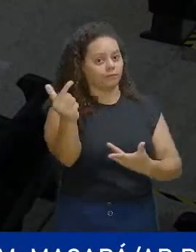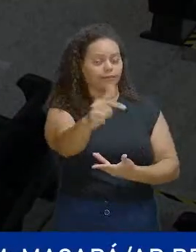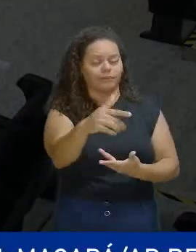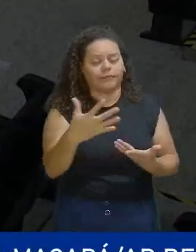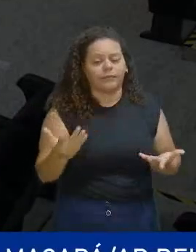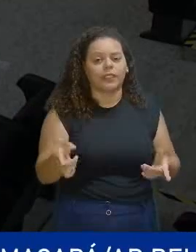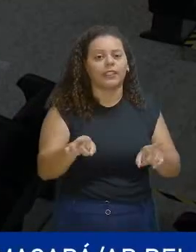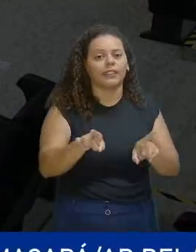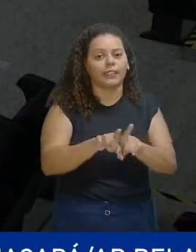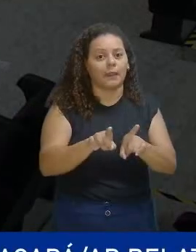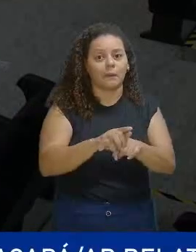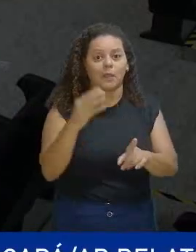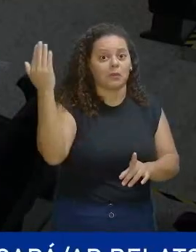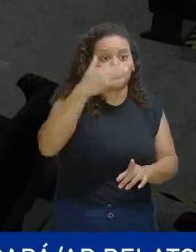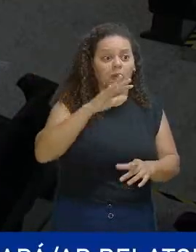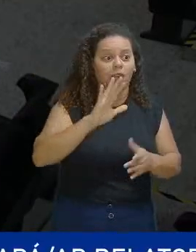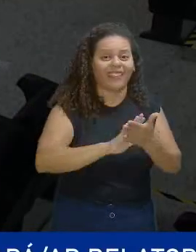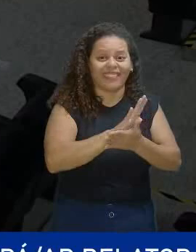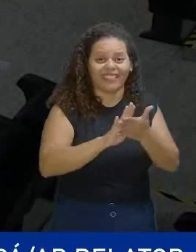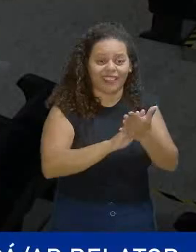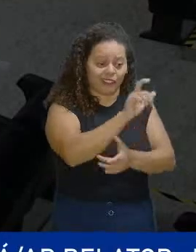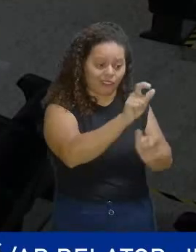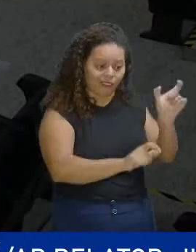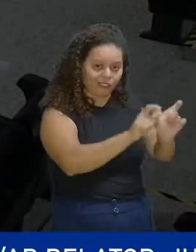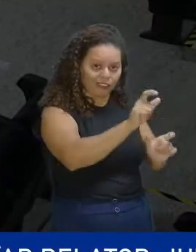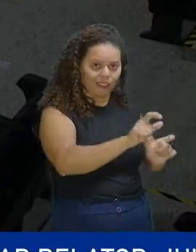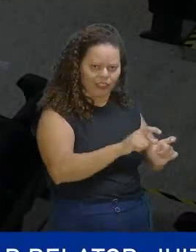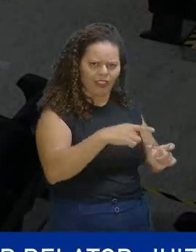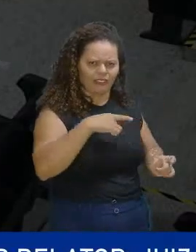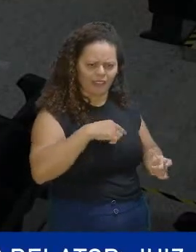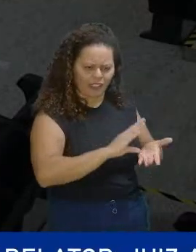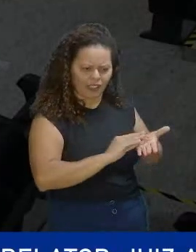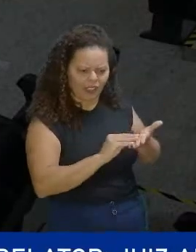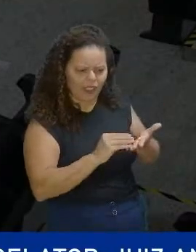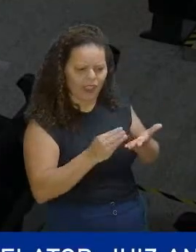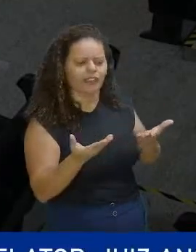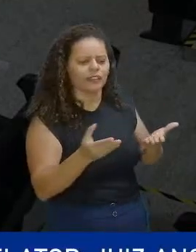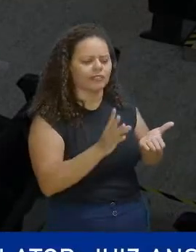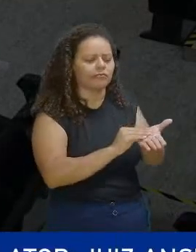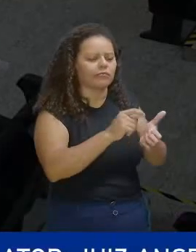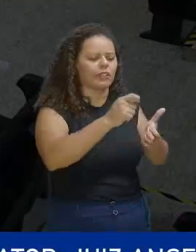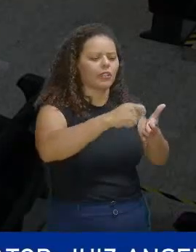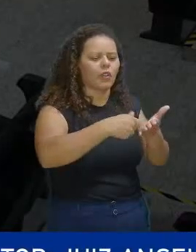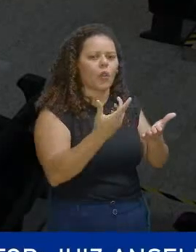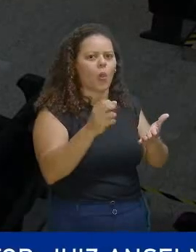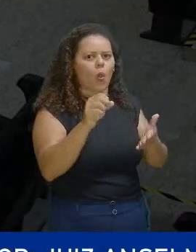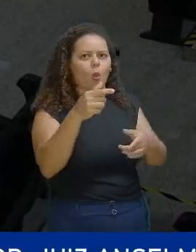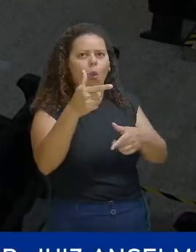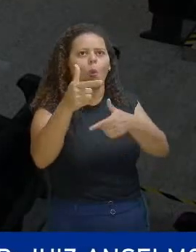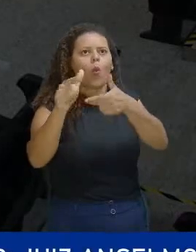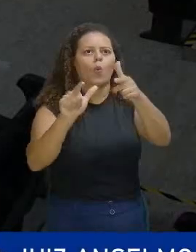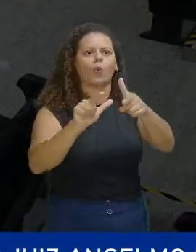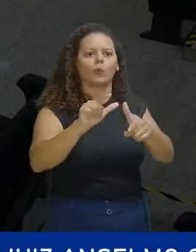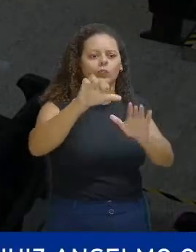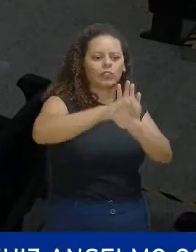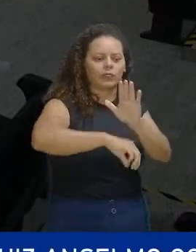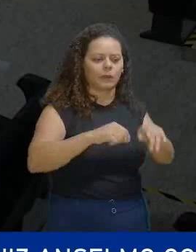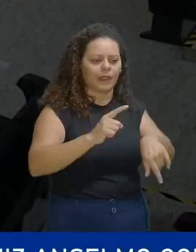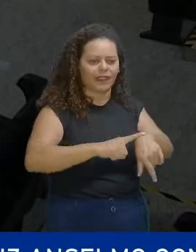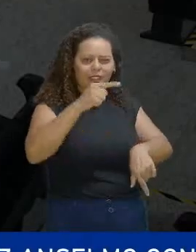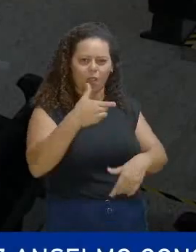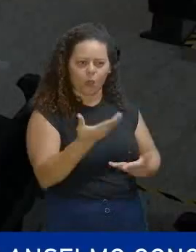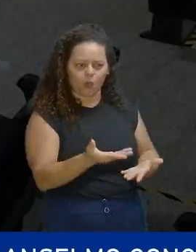Tampouco se comprovou que o eleitor estivesse apto ou regularizável no momento da prática do crime, ou que votasse no